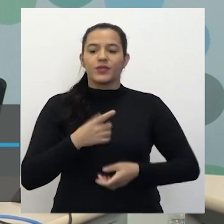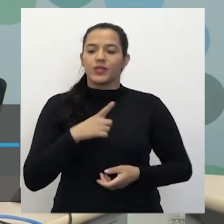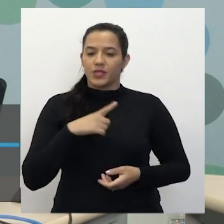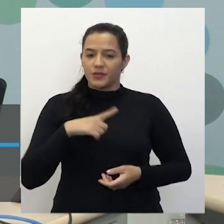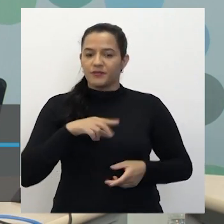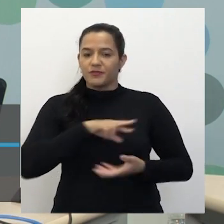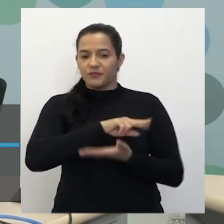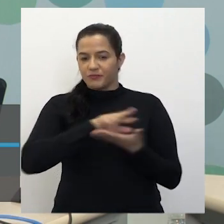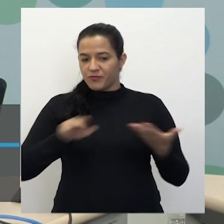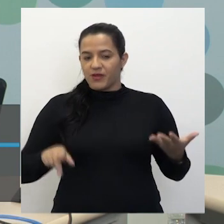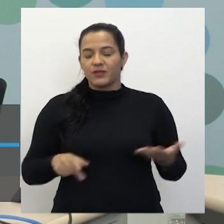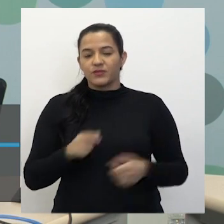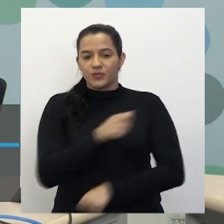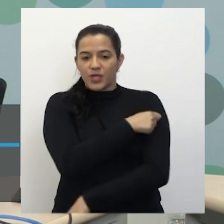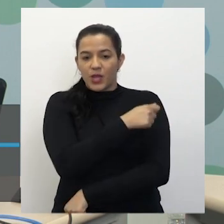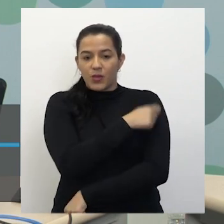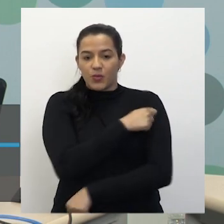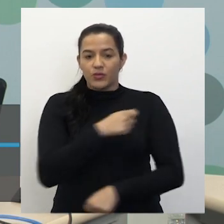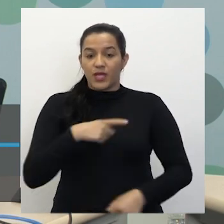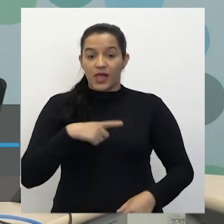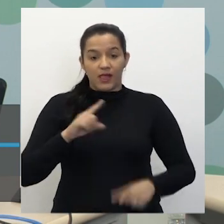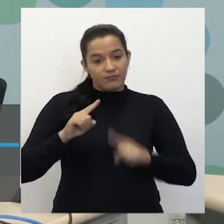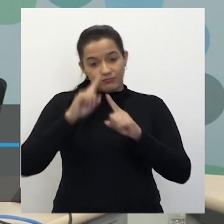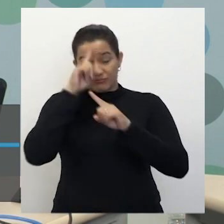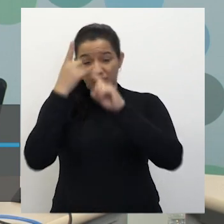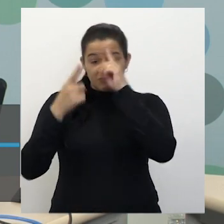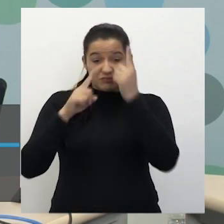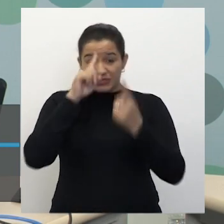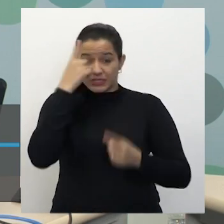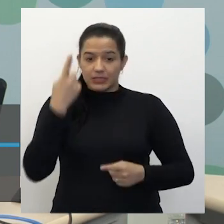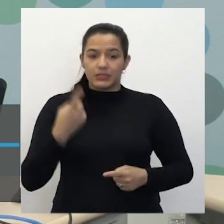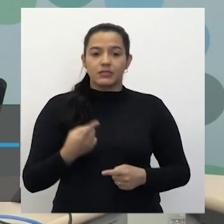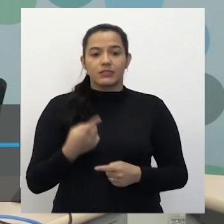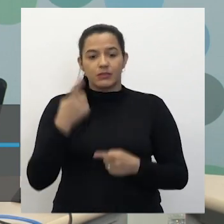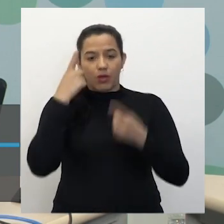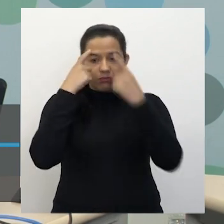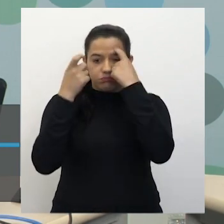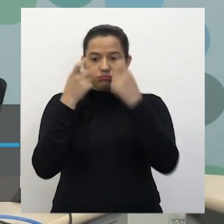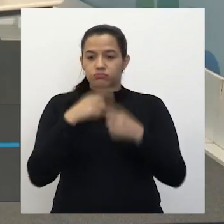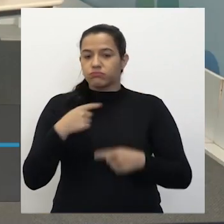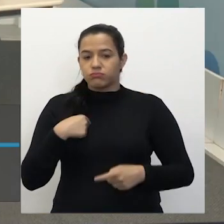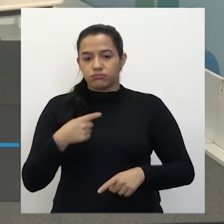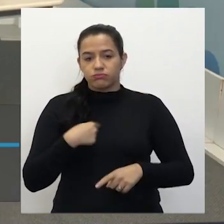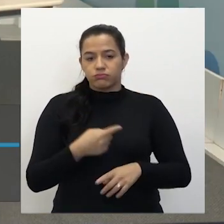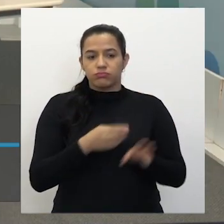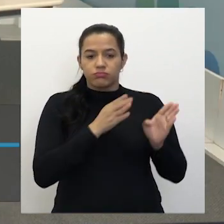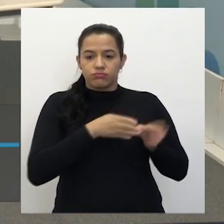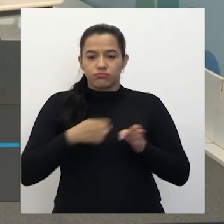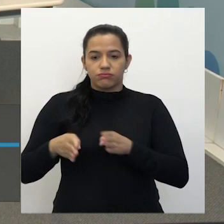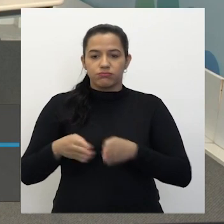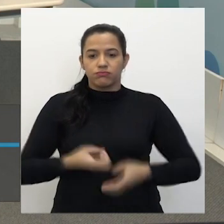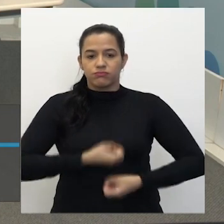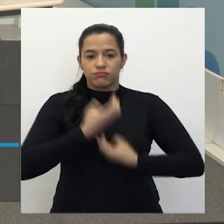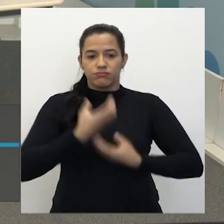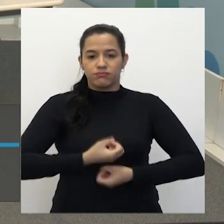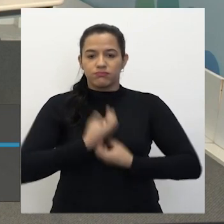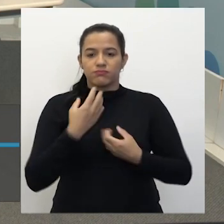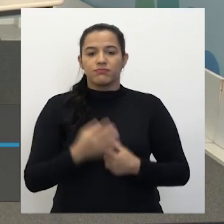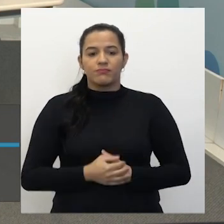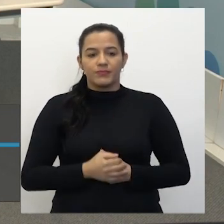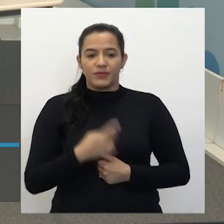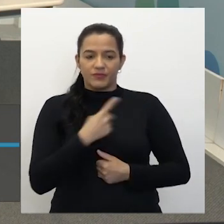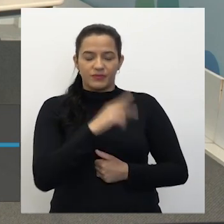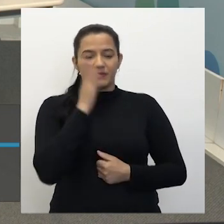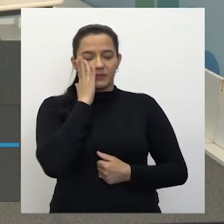é, né? Você cria ali na hora aquela rima, né? E você também sabe, professora, que eu sei que você Sei. sabe. O que é o slam? Eu aprendi com os